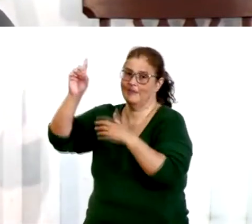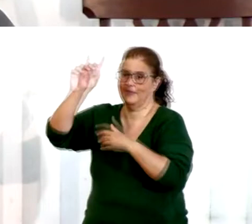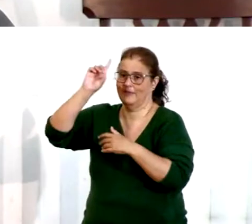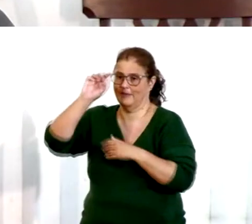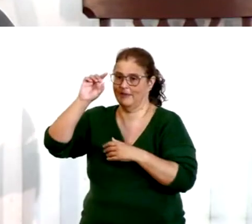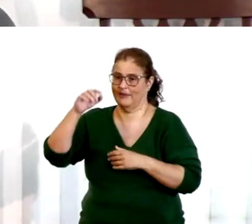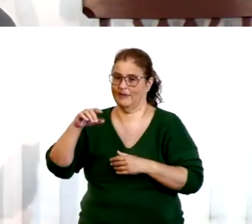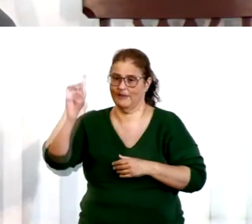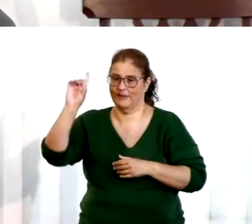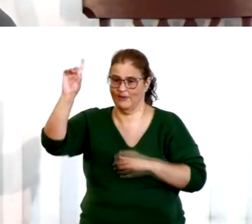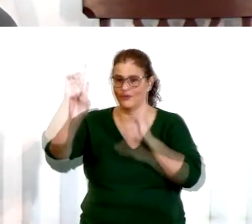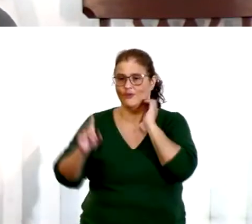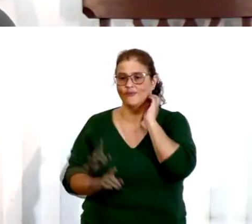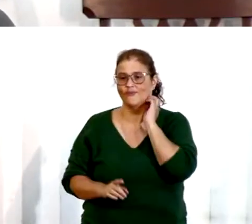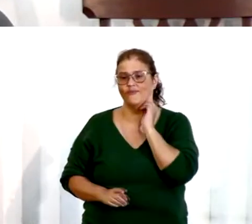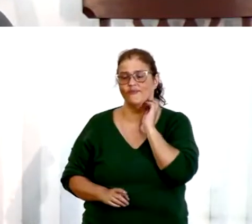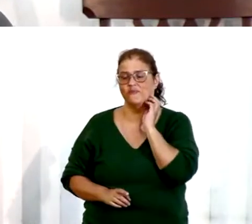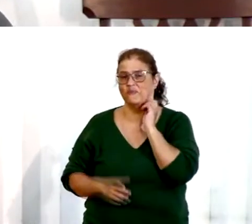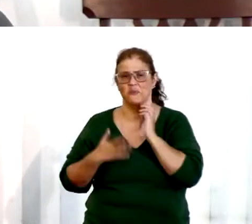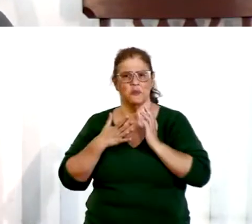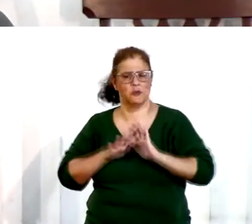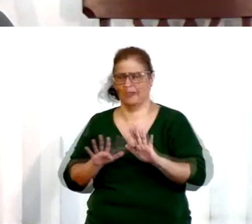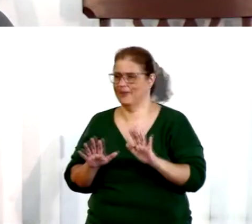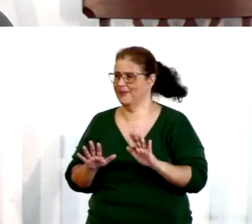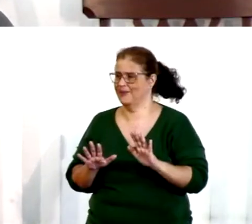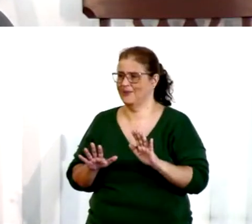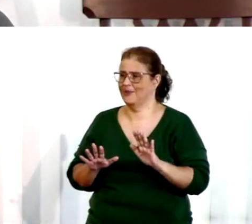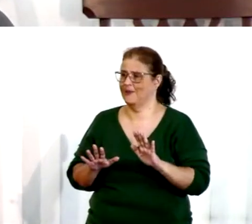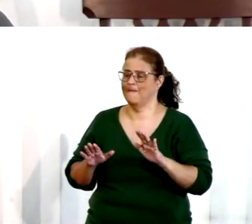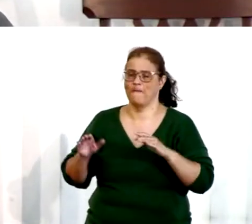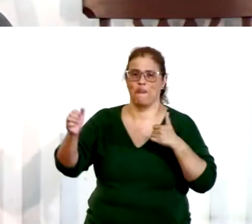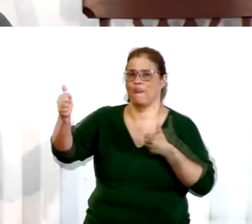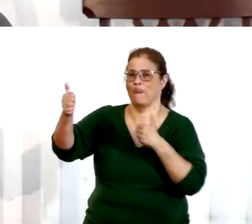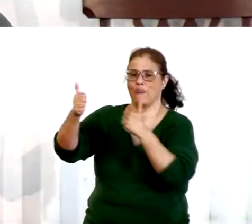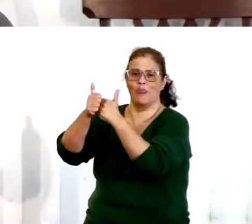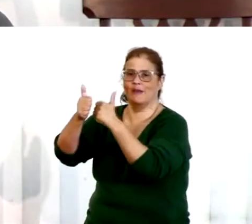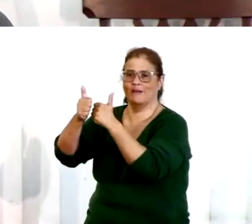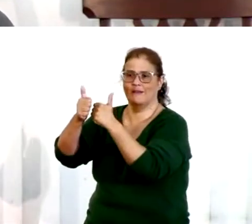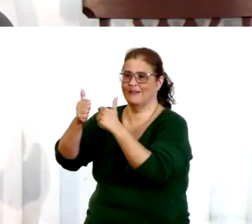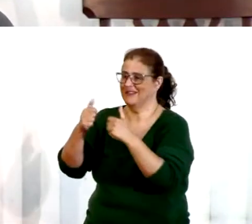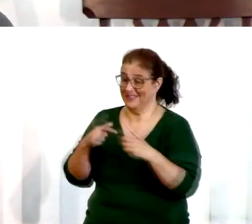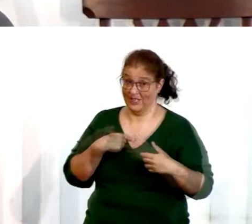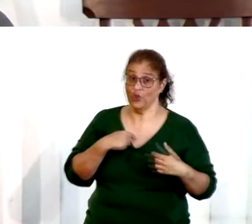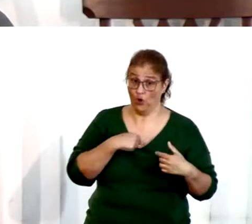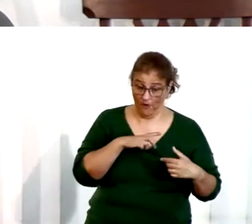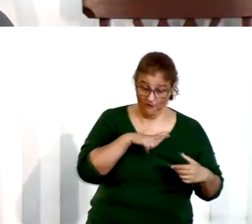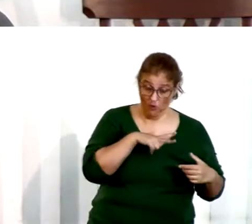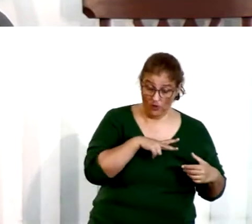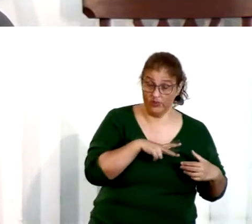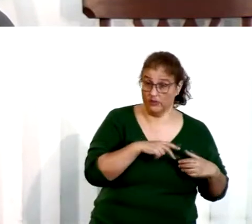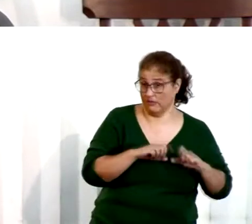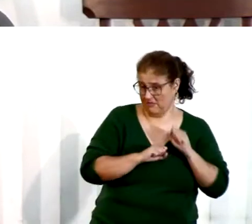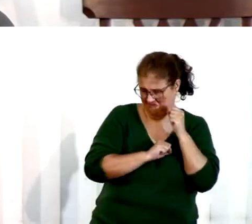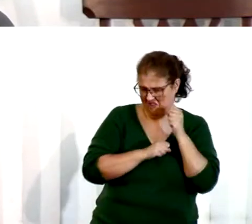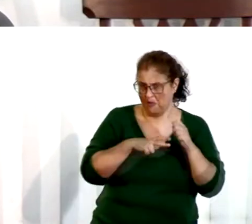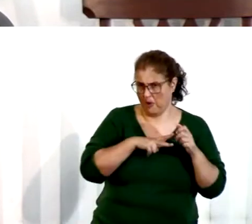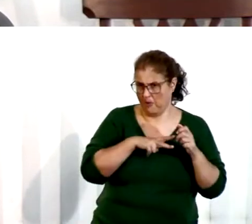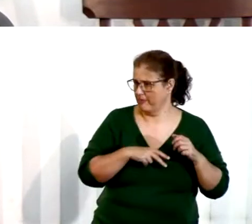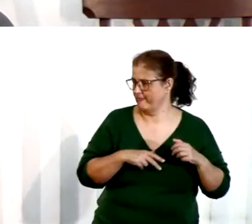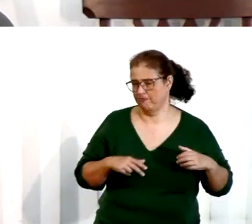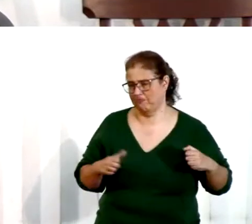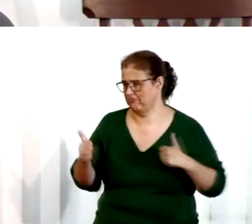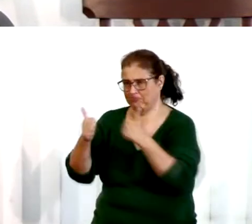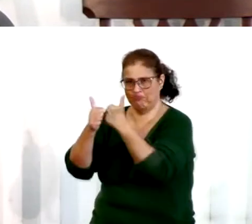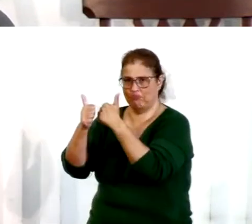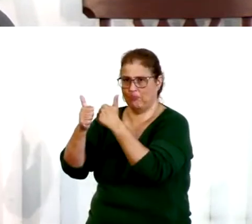Nós não nos achegamos a Deus como resultado de uma busca, como resultado de uma procura. Ele se revelou.